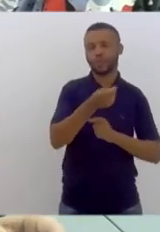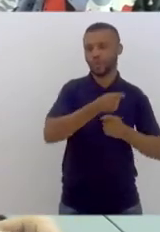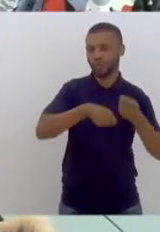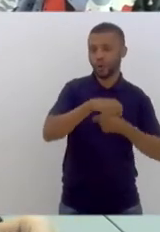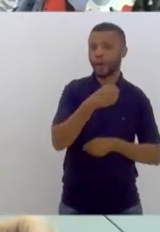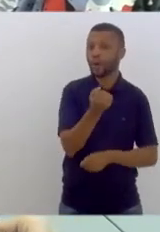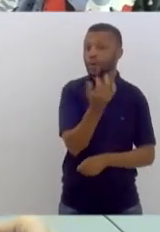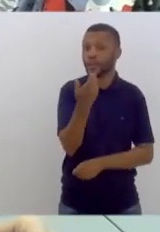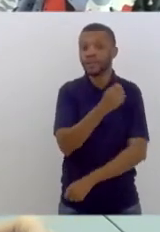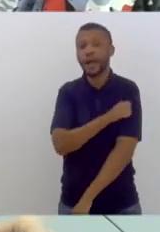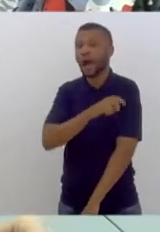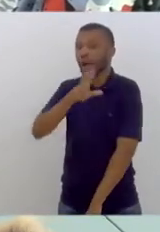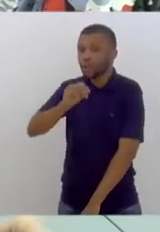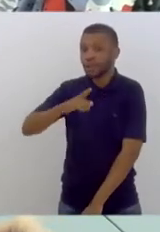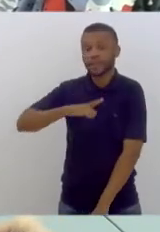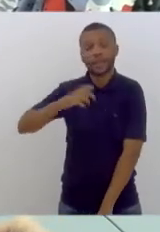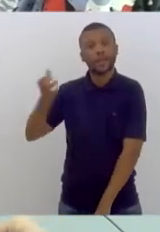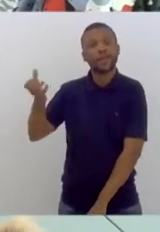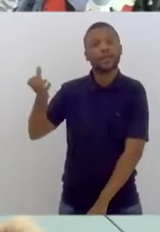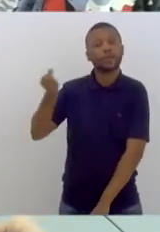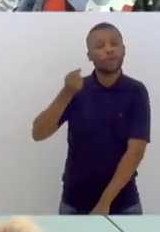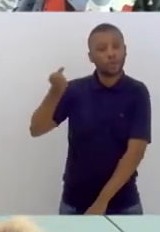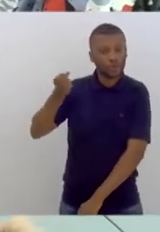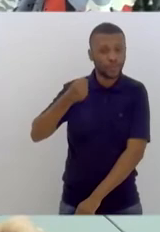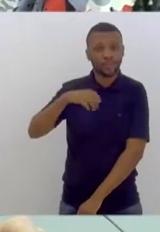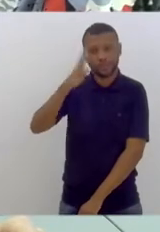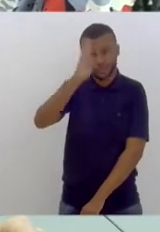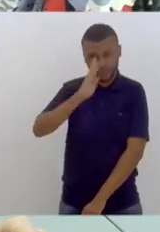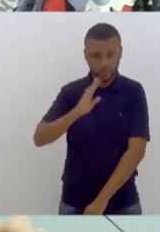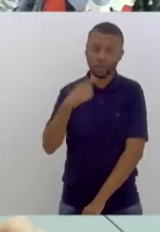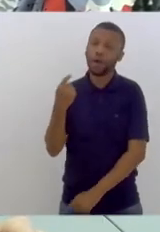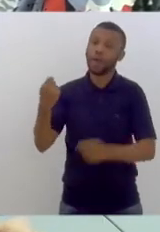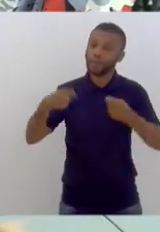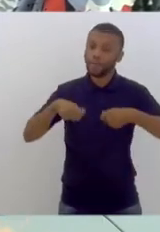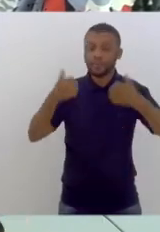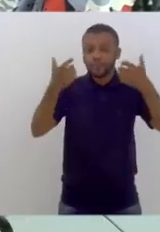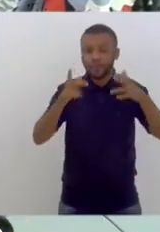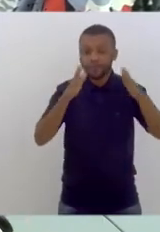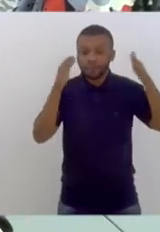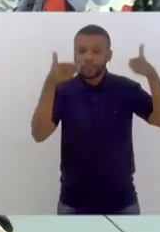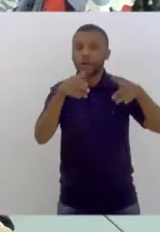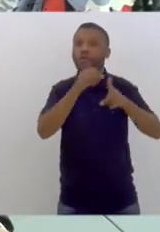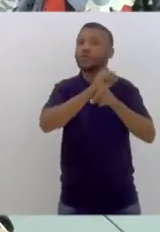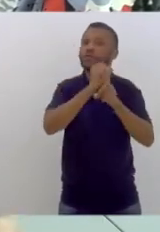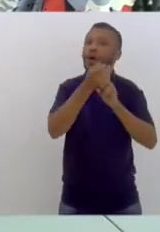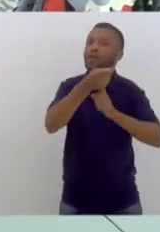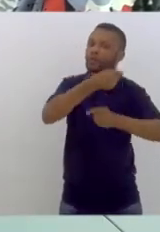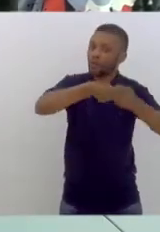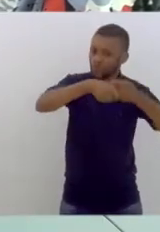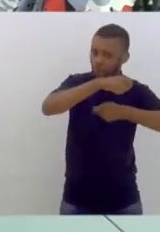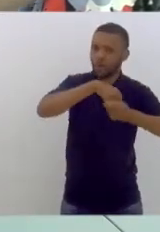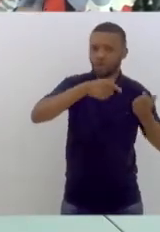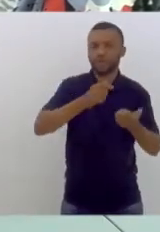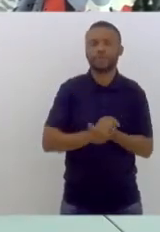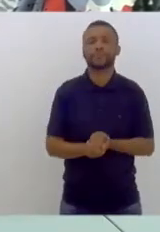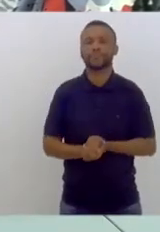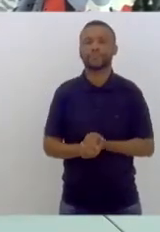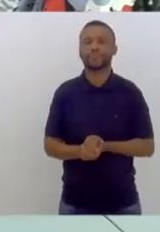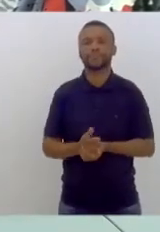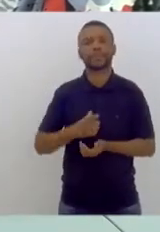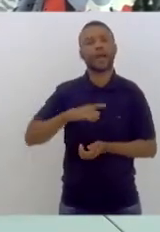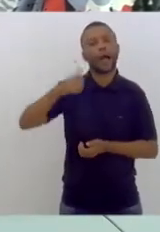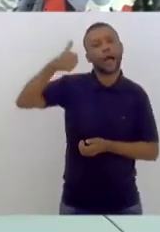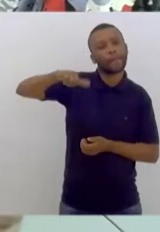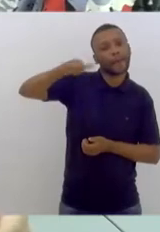gente precisa falar da parte socioeconômica, tá? Nesse indicador, existe isso na Constituição, com o novo Fundeb. A gente utilizou aqui a métrica do Auxílio